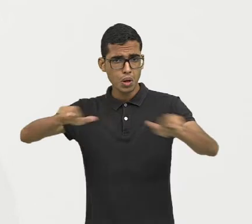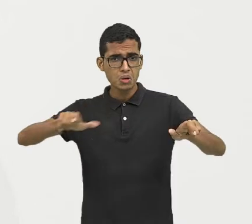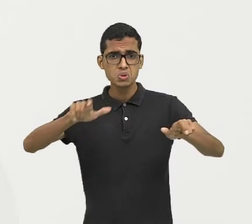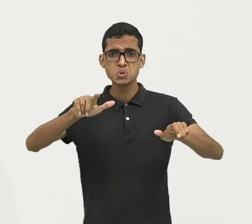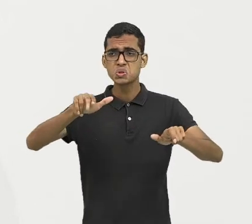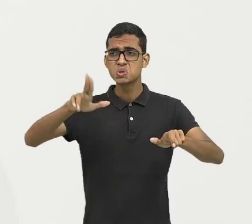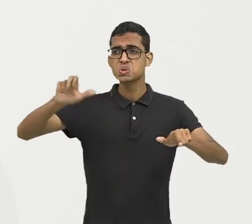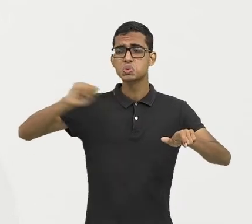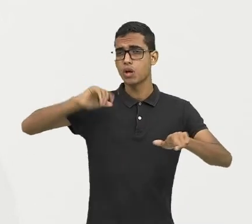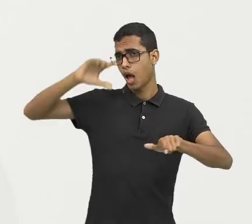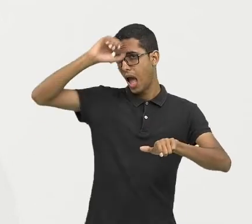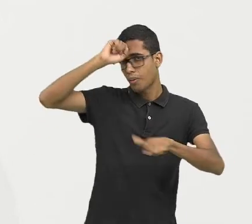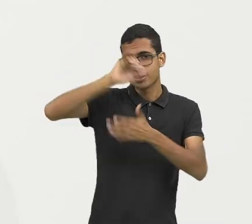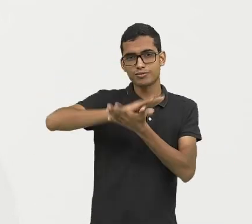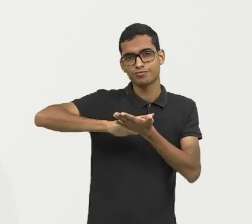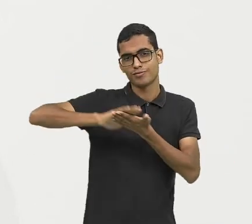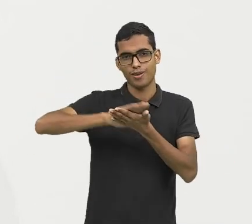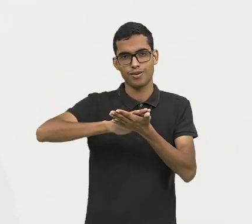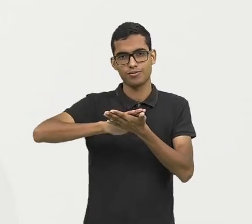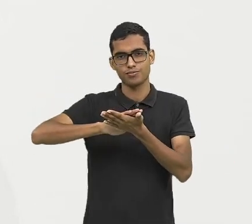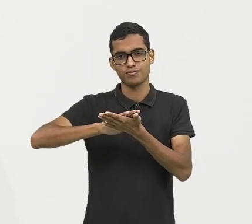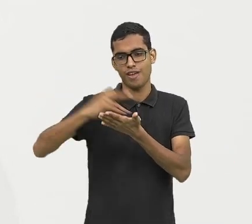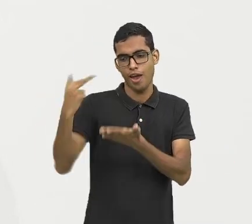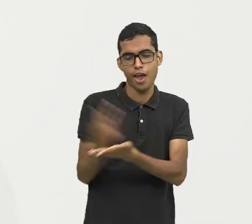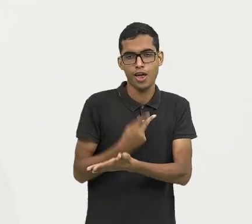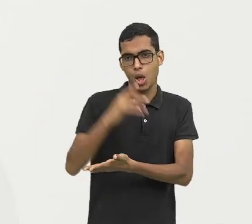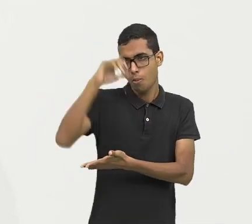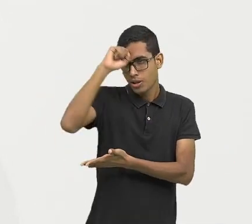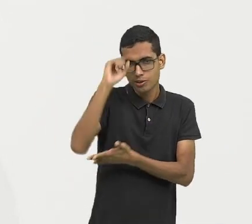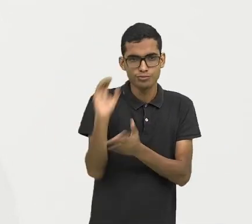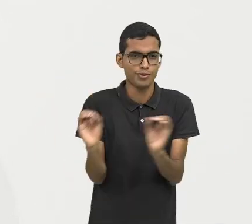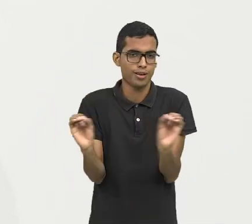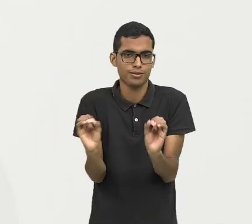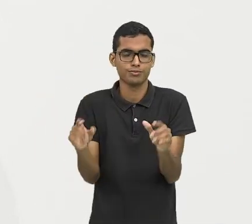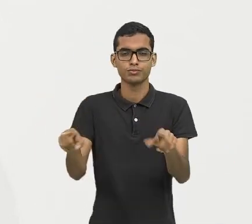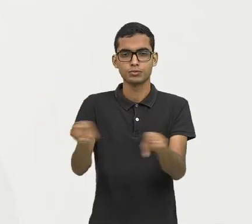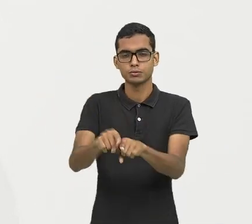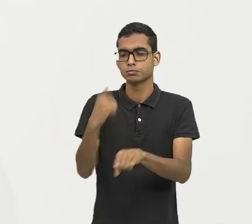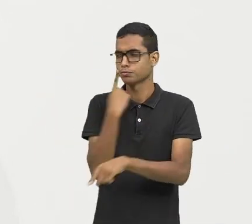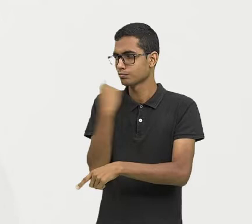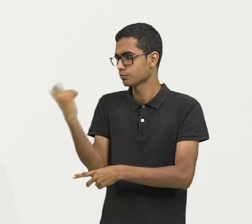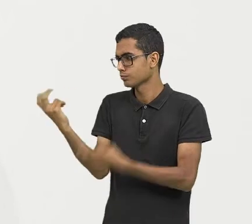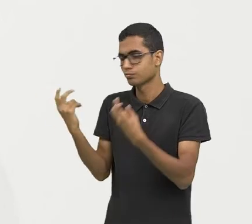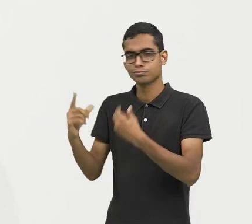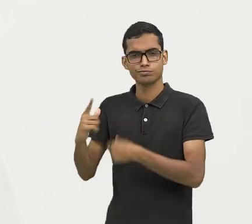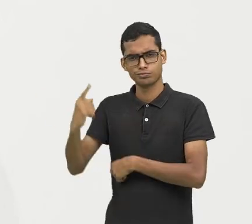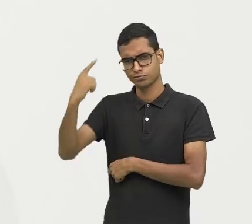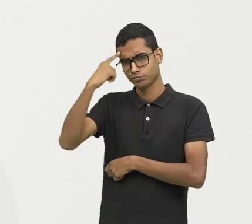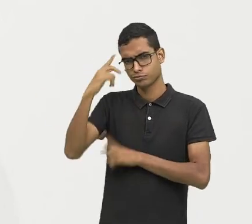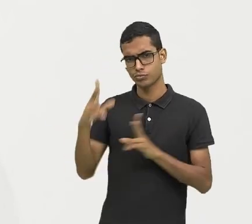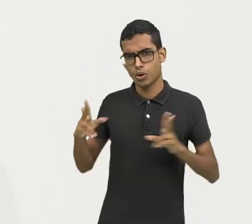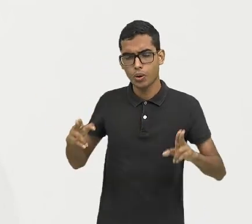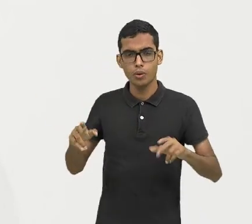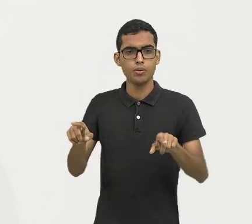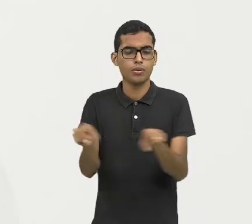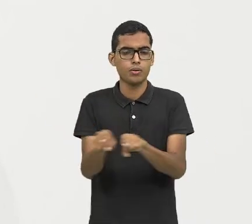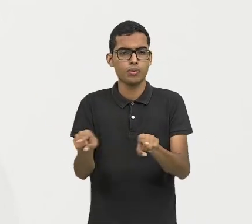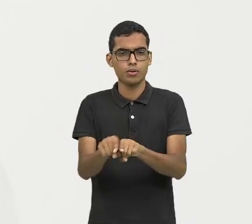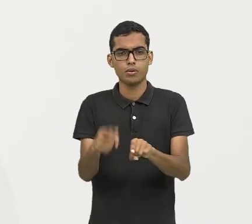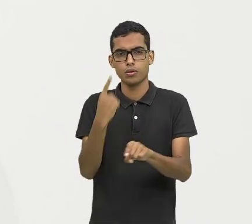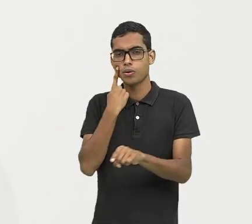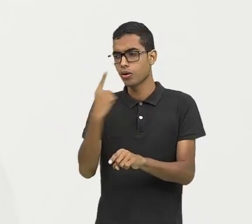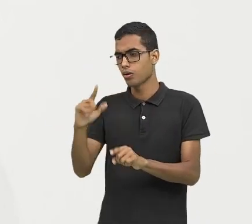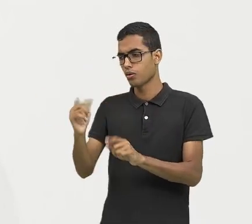nunca aprendem a lição. Observem que a ideia é a mesma. E como a ideia é a mesma, percebam que a